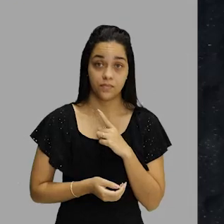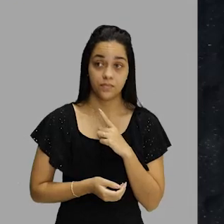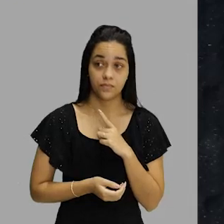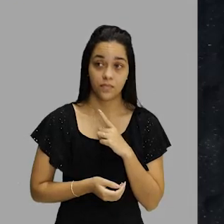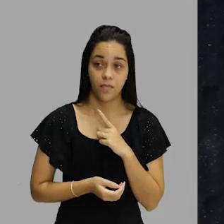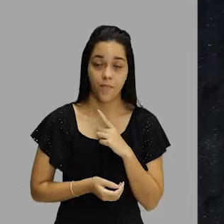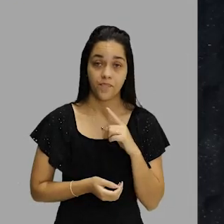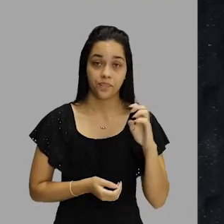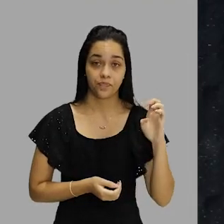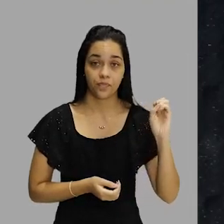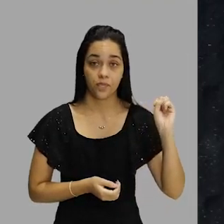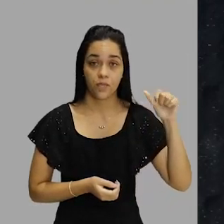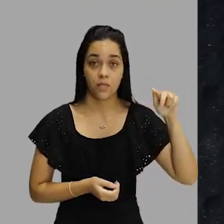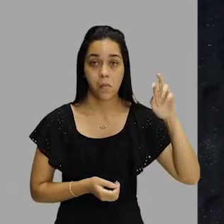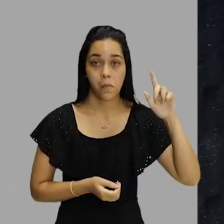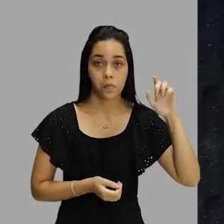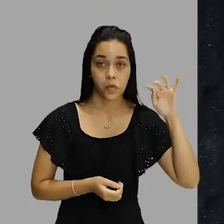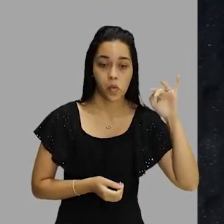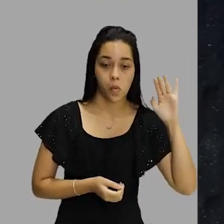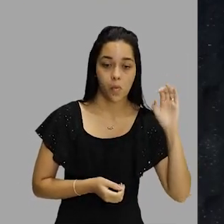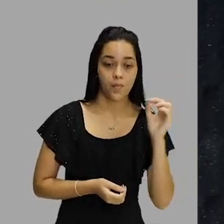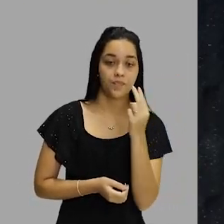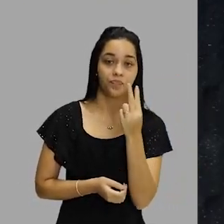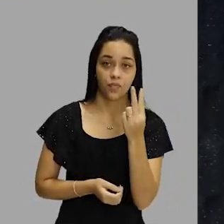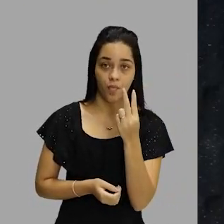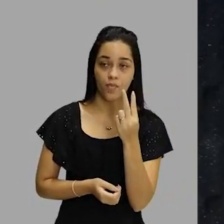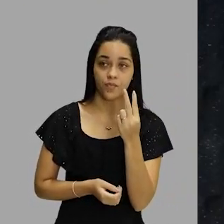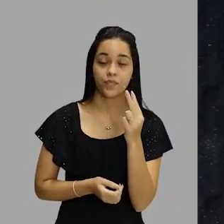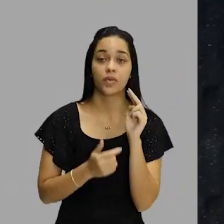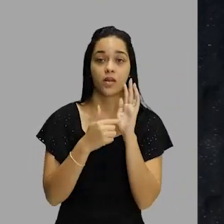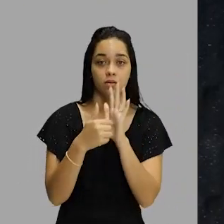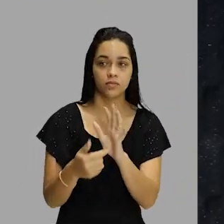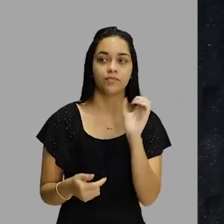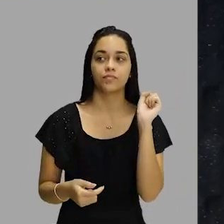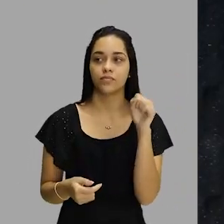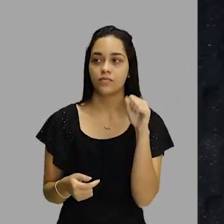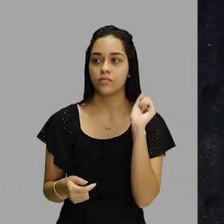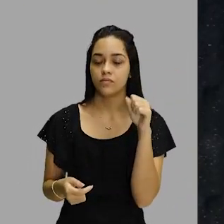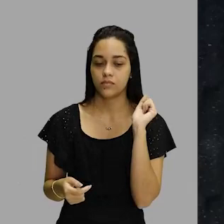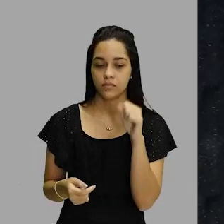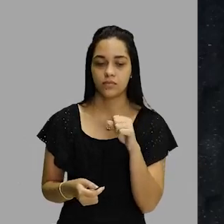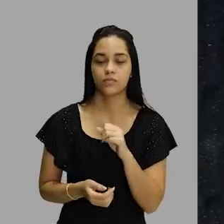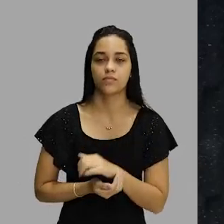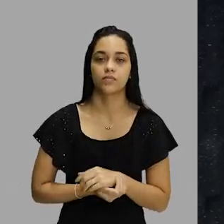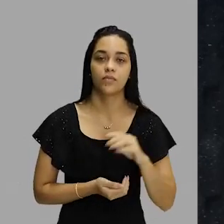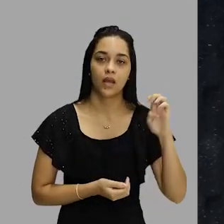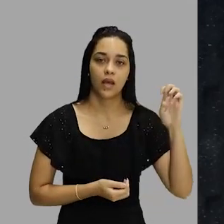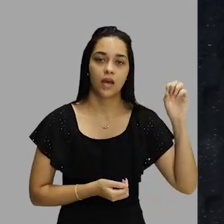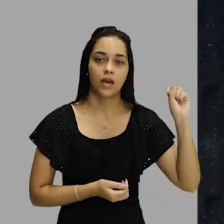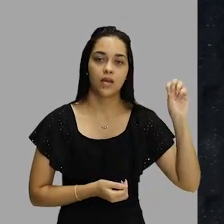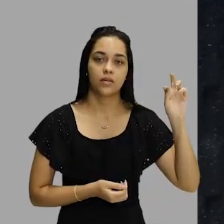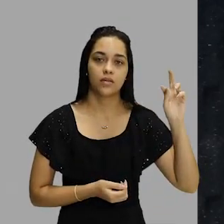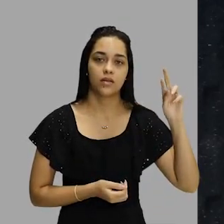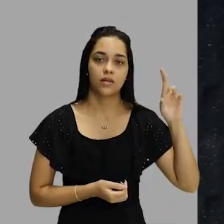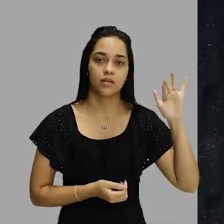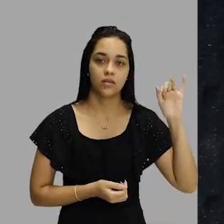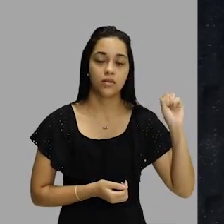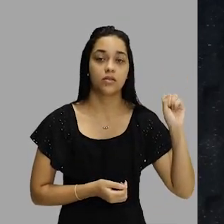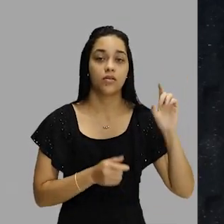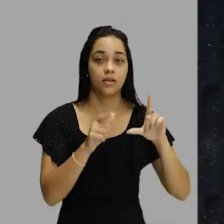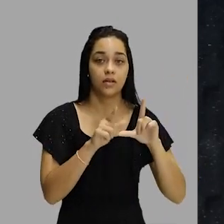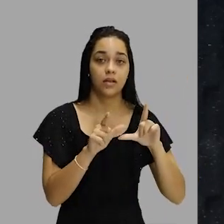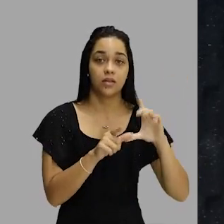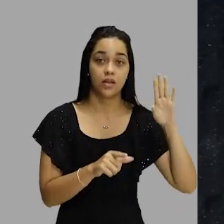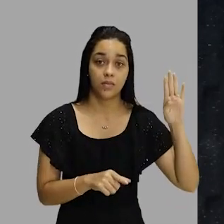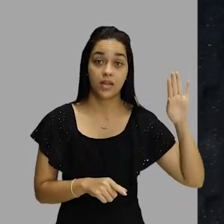estriado esquelético. Esses dois aqui apresentam, sim, as estrias transversais. Então, a letra B está correta.